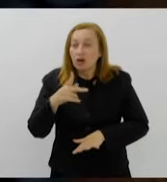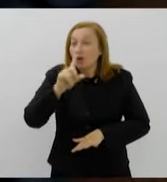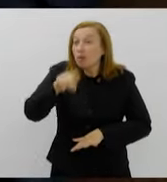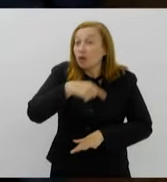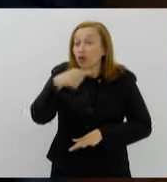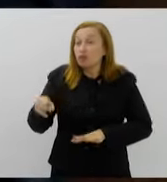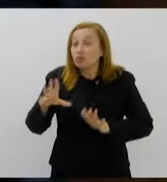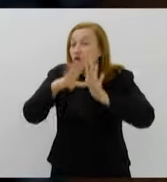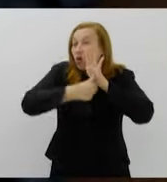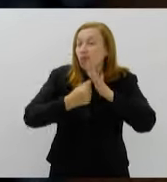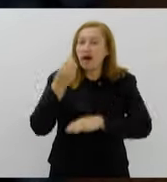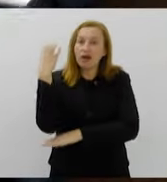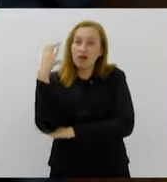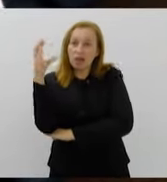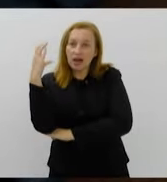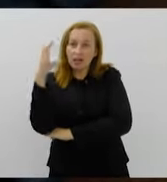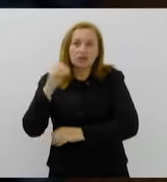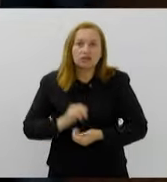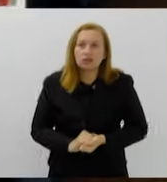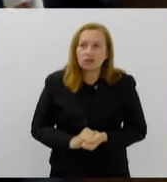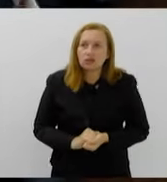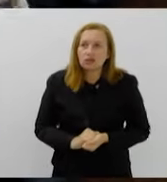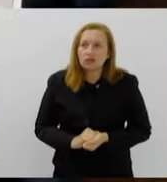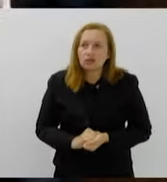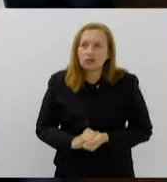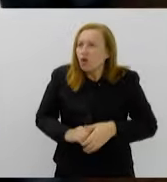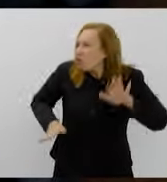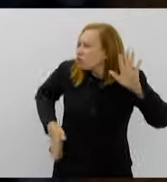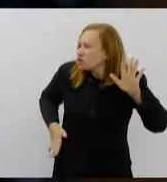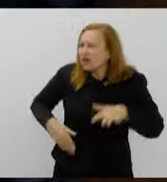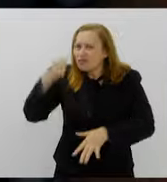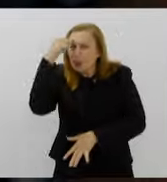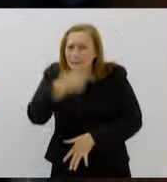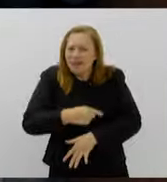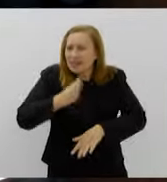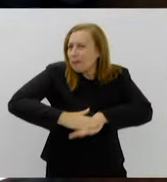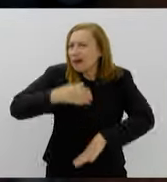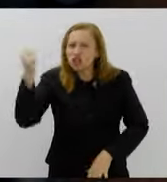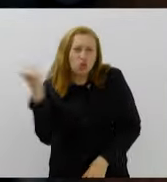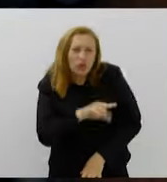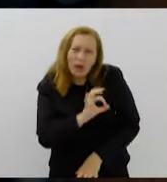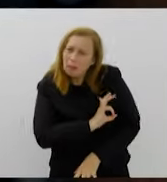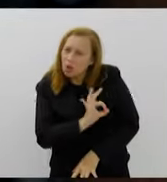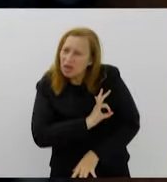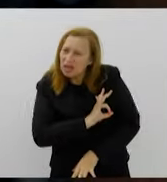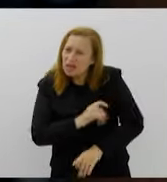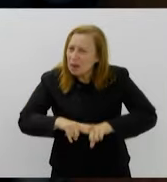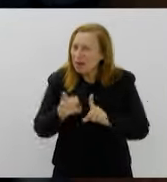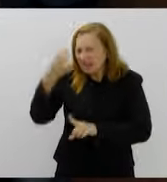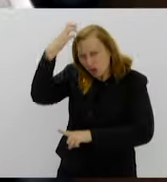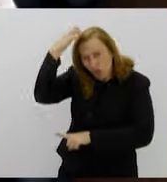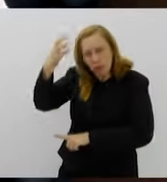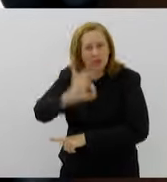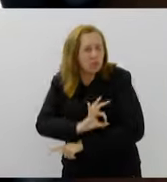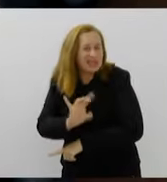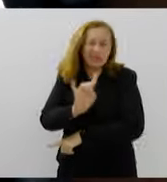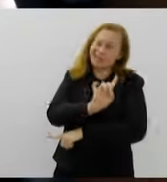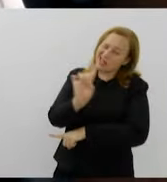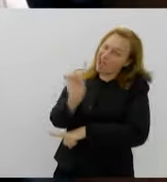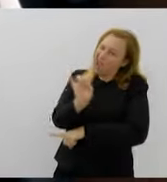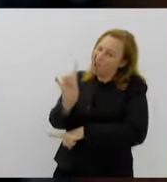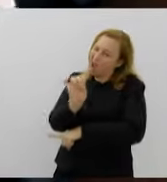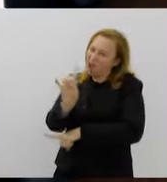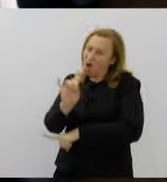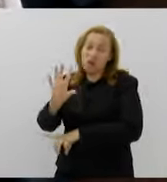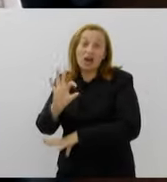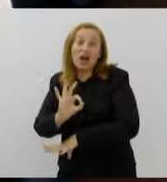roubar agora em Copacabana ou seja o tráfico tá mandando mais do que a polícia mas a culpa não é da polícia não a culpa não